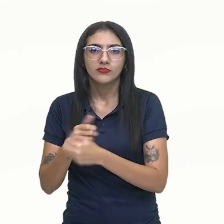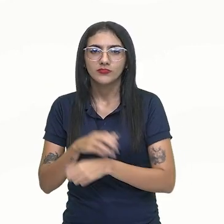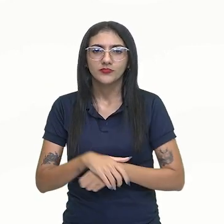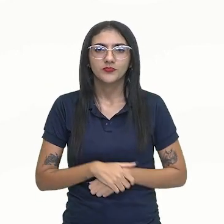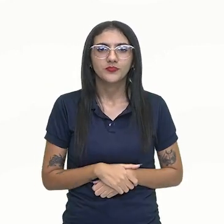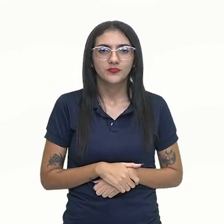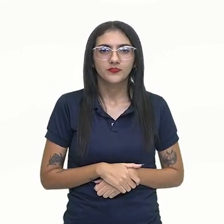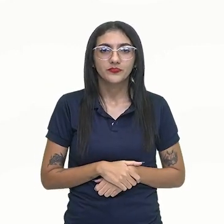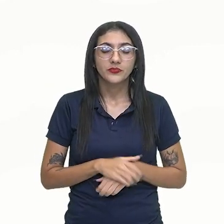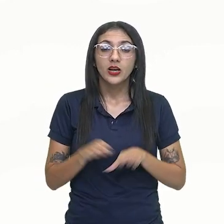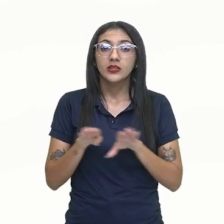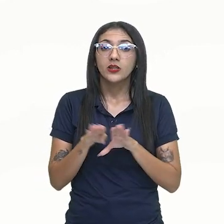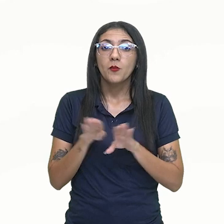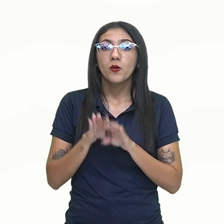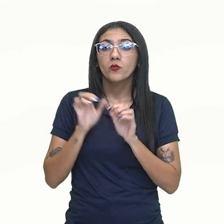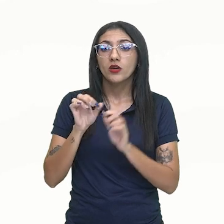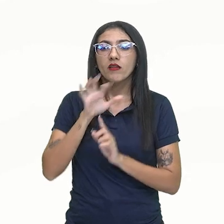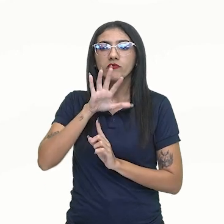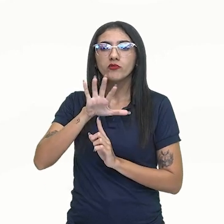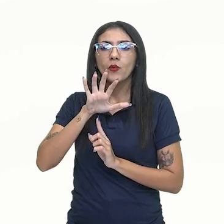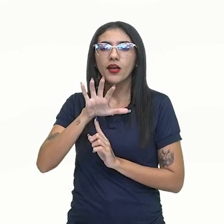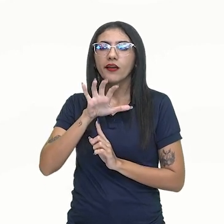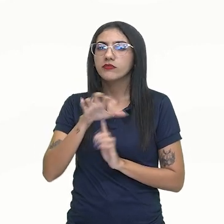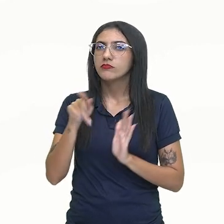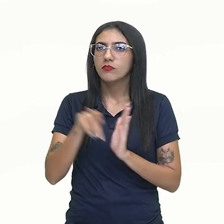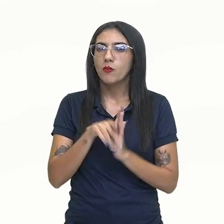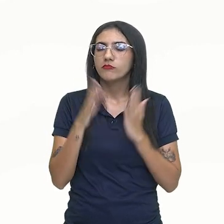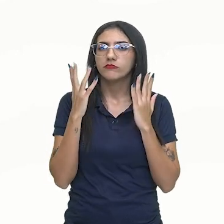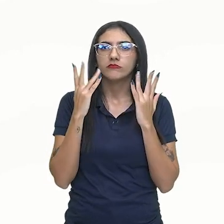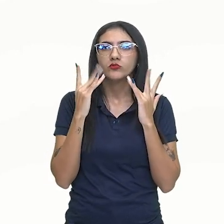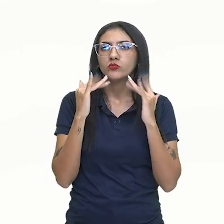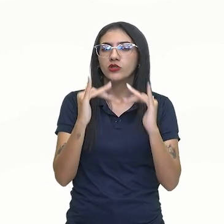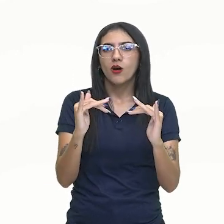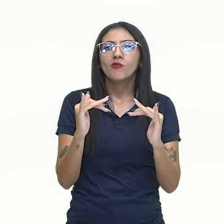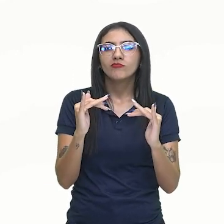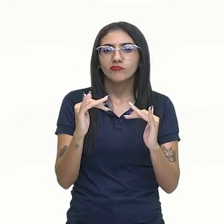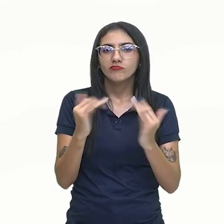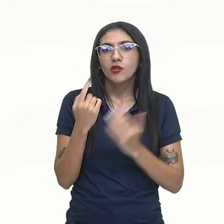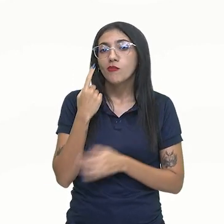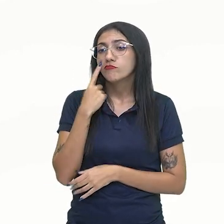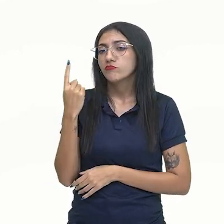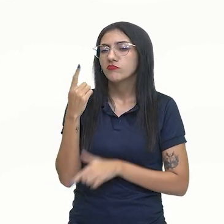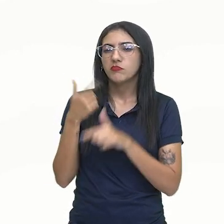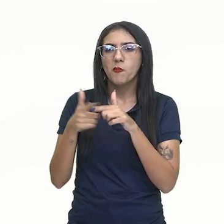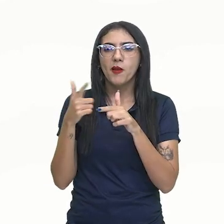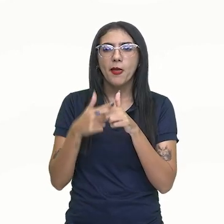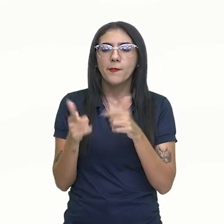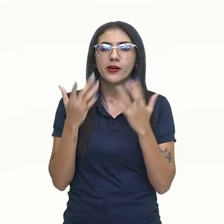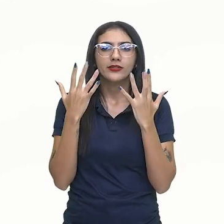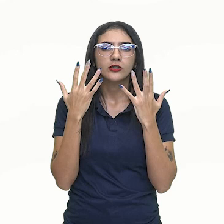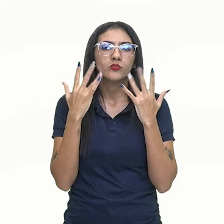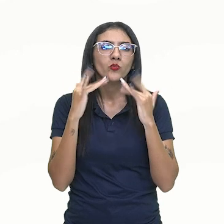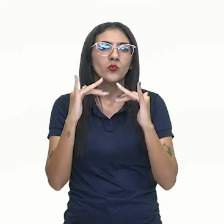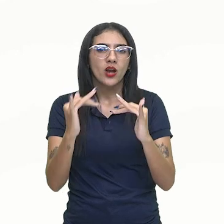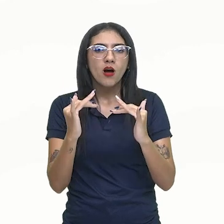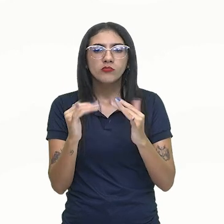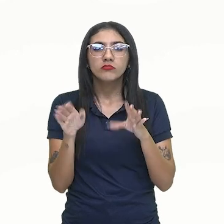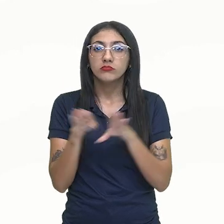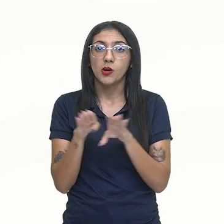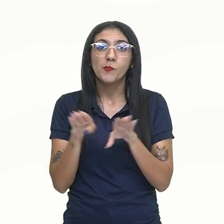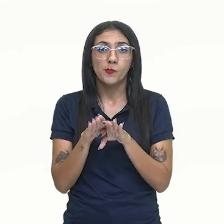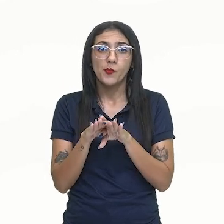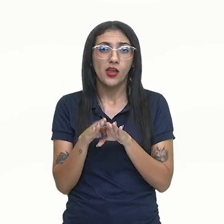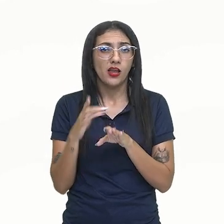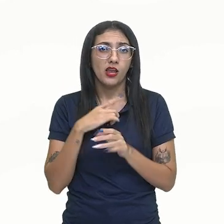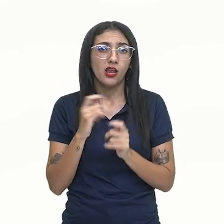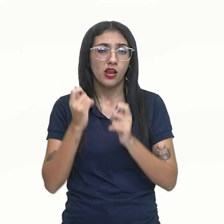temos também os fatores da própria natureza, né? Então, aqui as catástrofes naturais, elas também podem